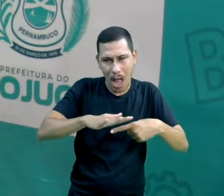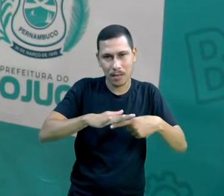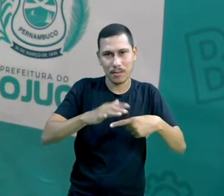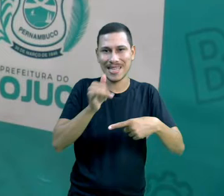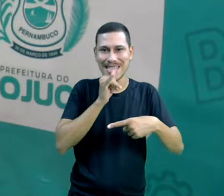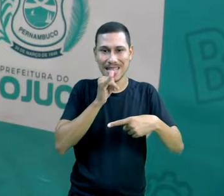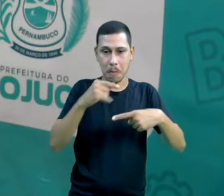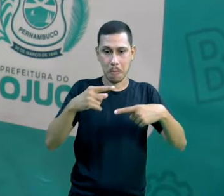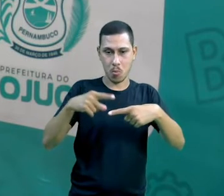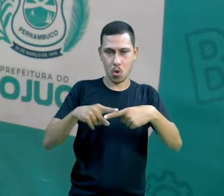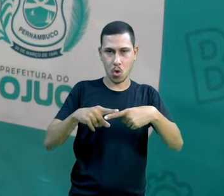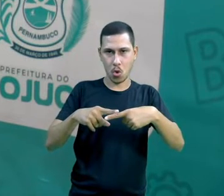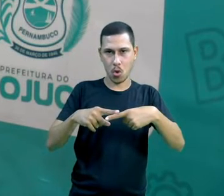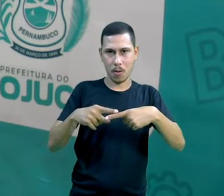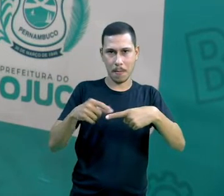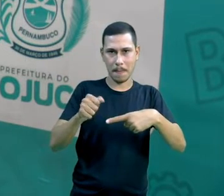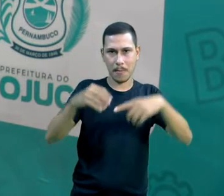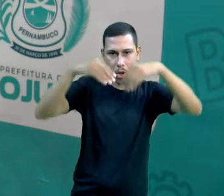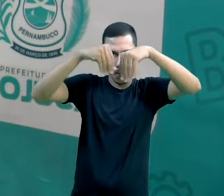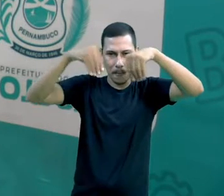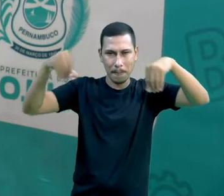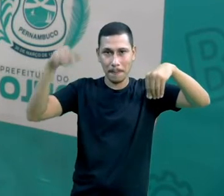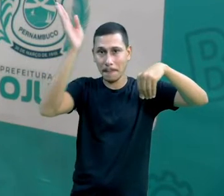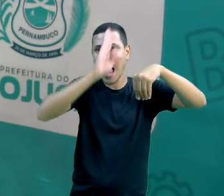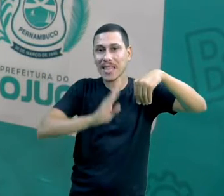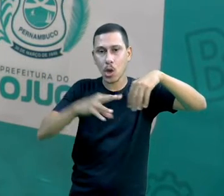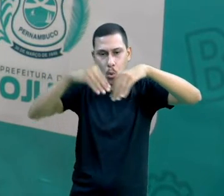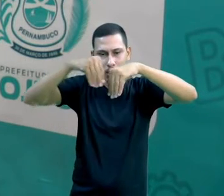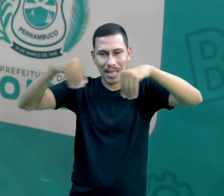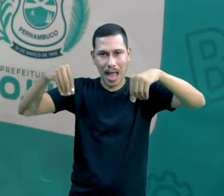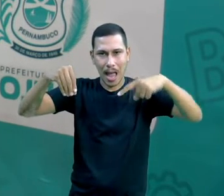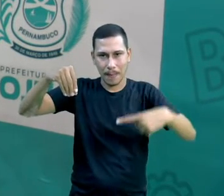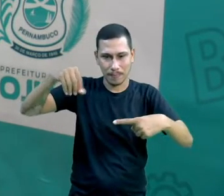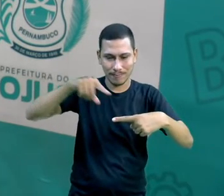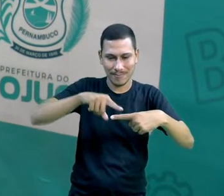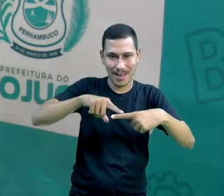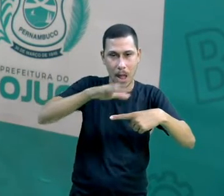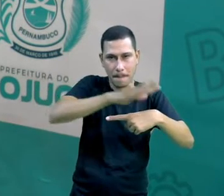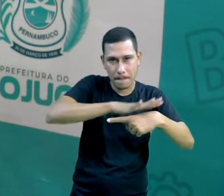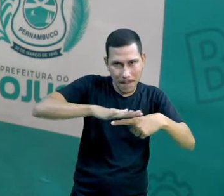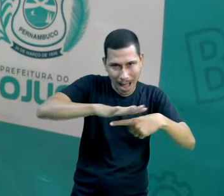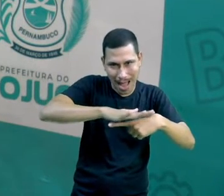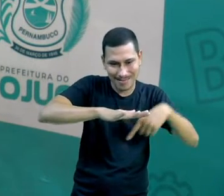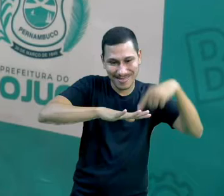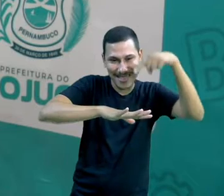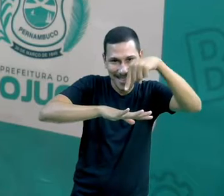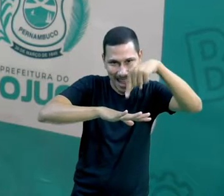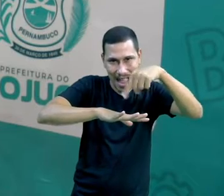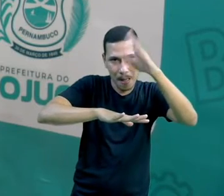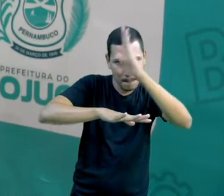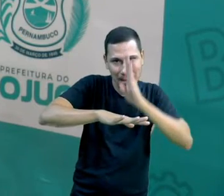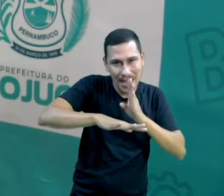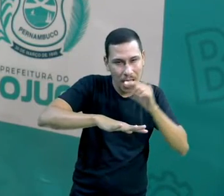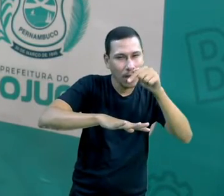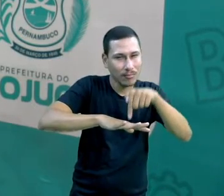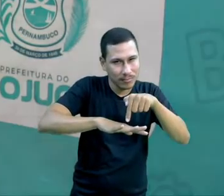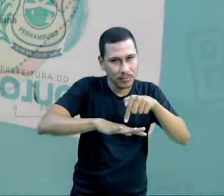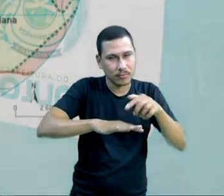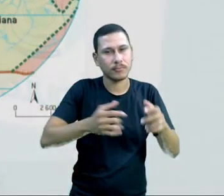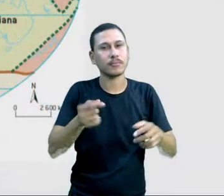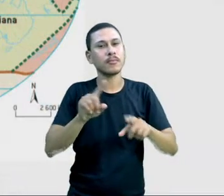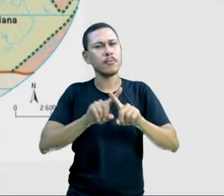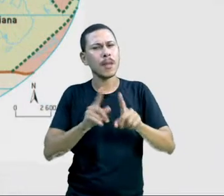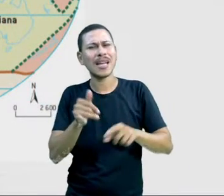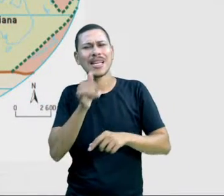que nós não temos tantos terremotos como em alguns outros lugares. Por exemplo, aqui eu tenho a famosa Falha de San Andrés.